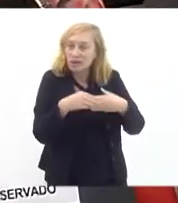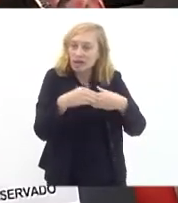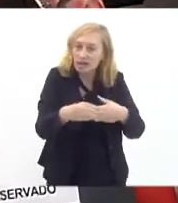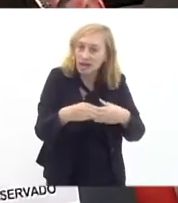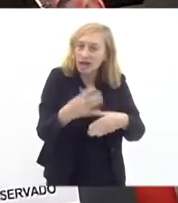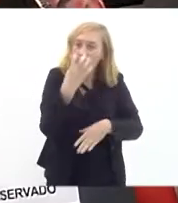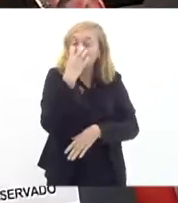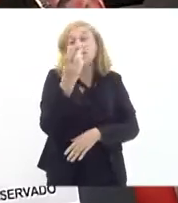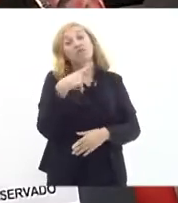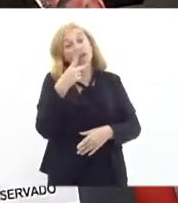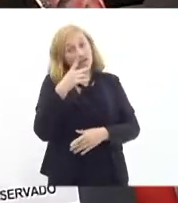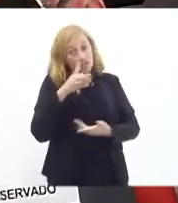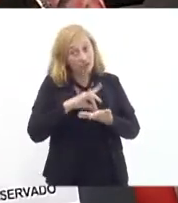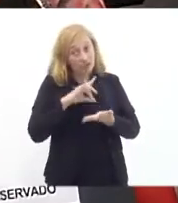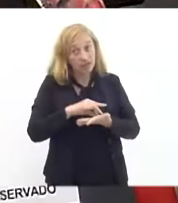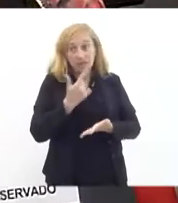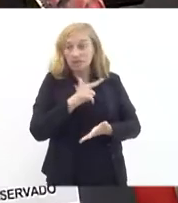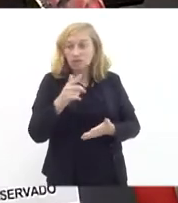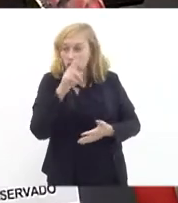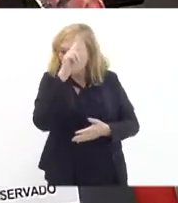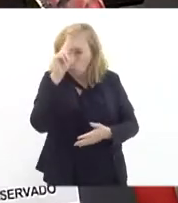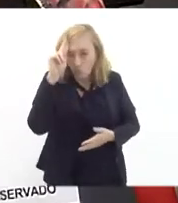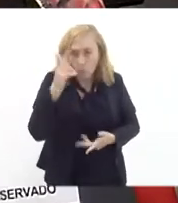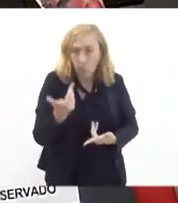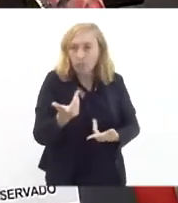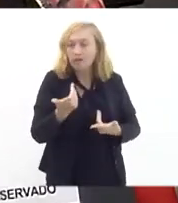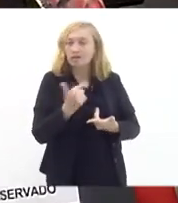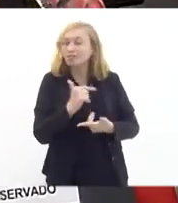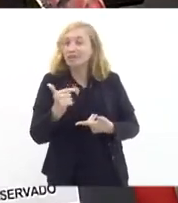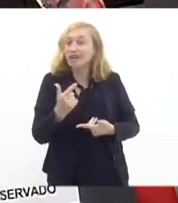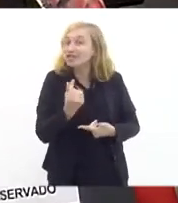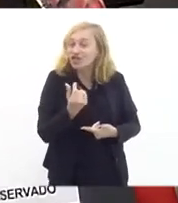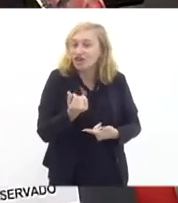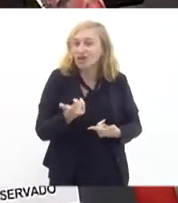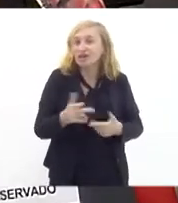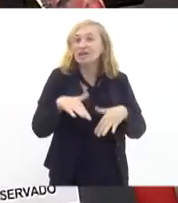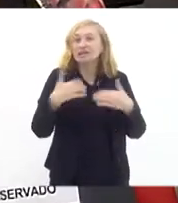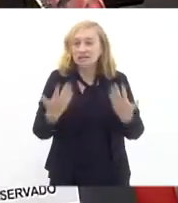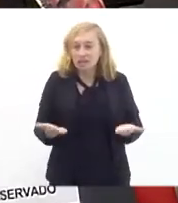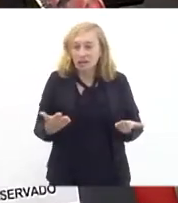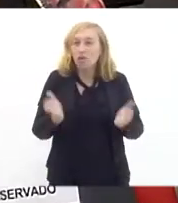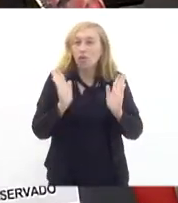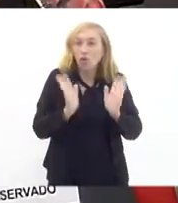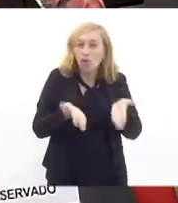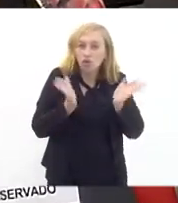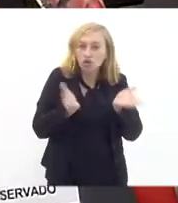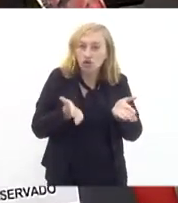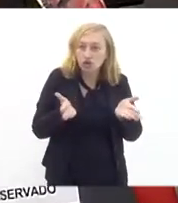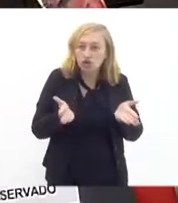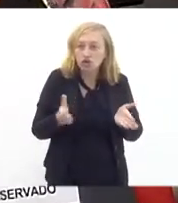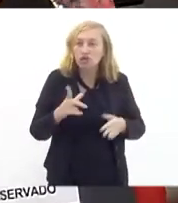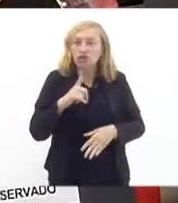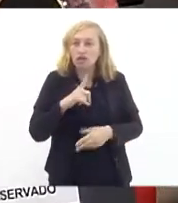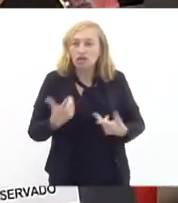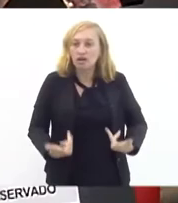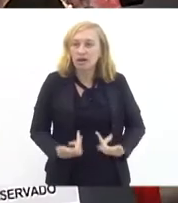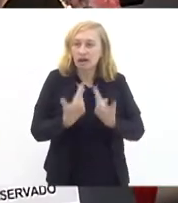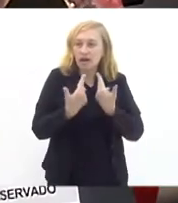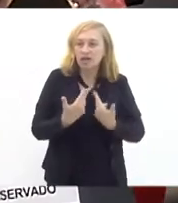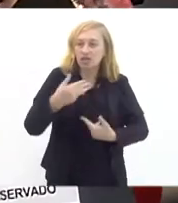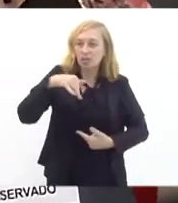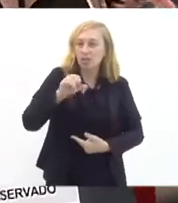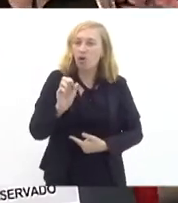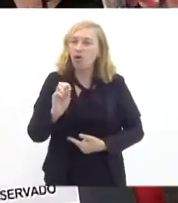Vamos ser sinceros, não tem Uber para levar, não tem dinheiro. Então, que hoje, né? Nós temos o castramóvel de